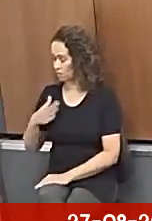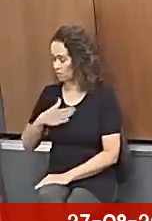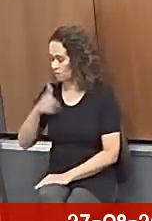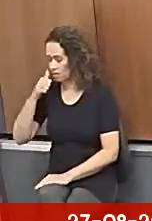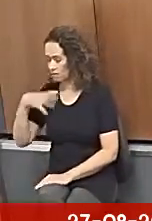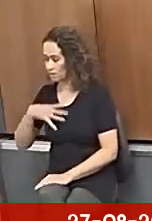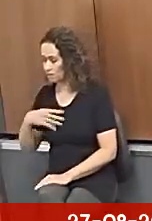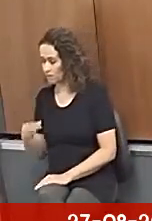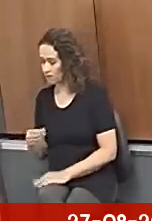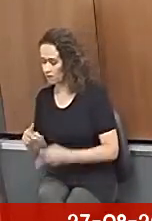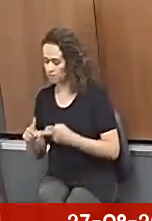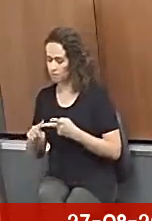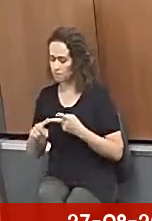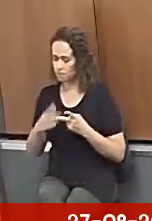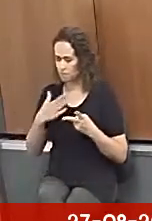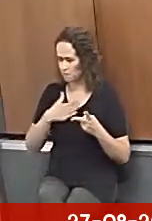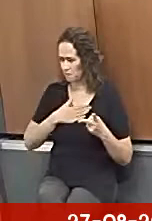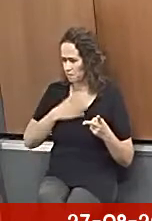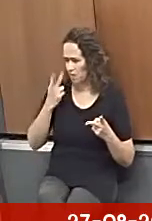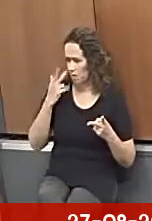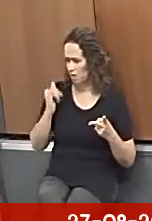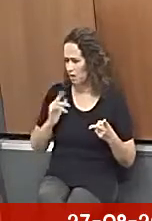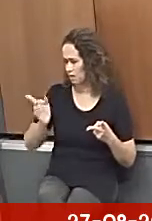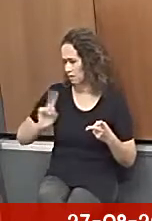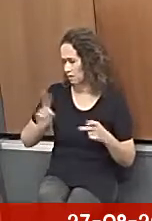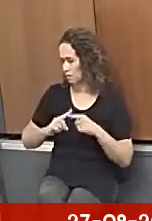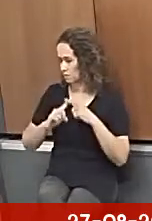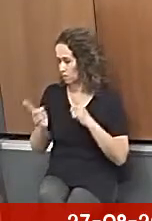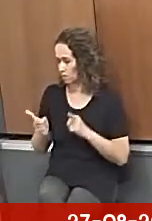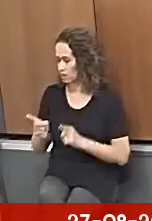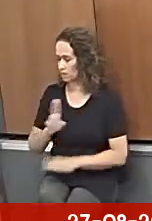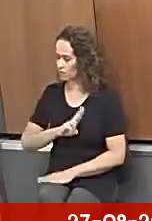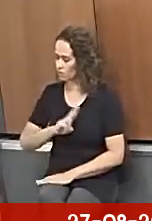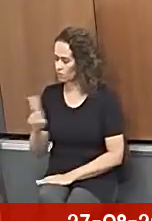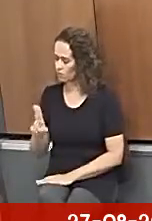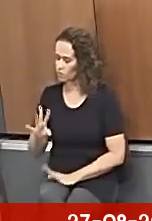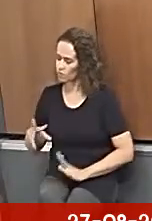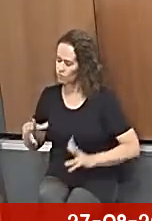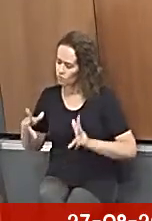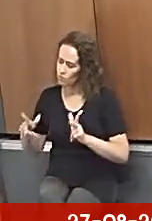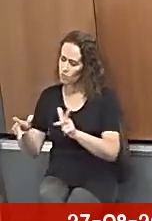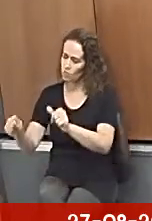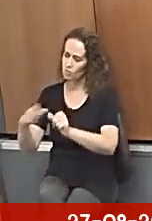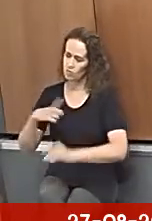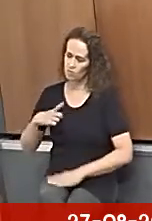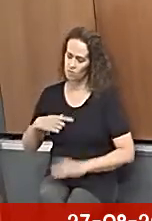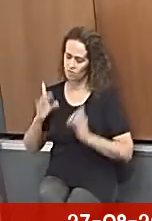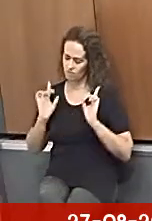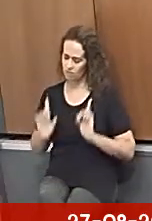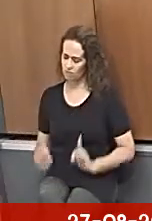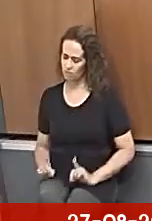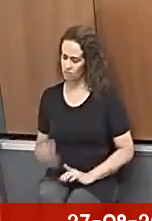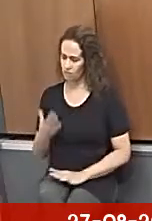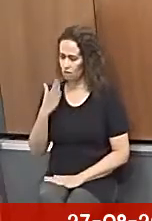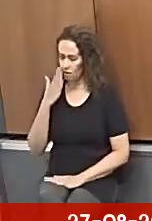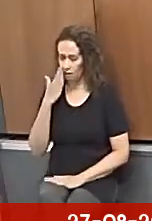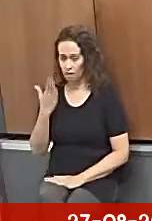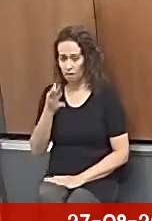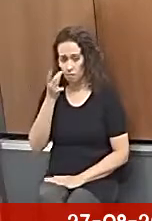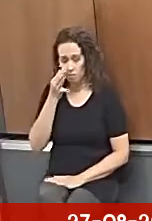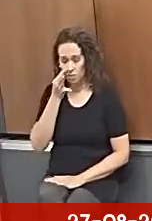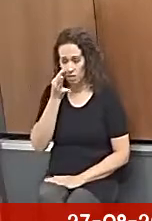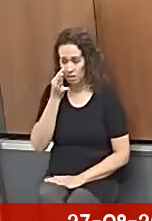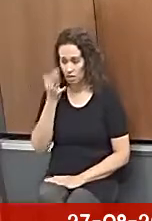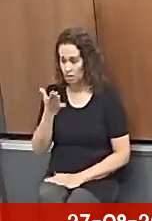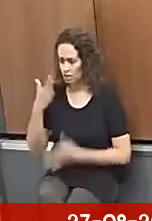estou aqui em nome de todos todas as pessoas com deficiência que estão aqui presentes aqui eu quero agradecer bem vindo aqui